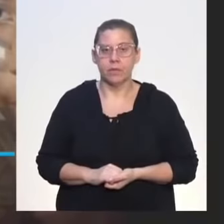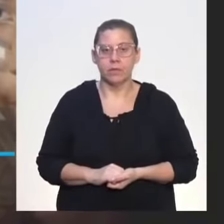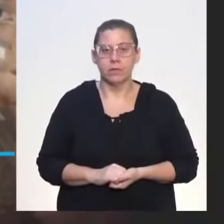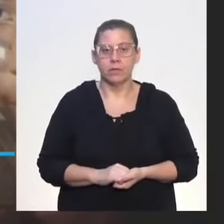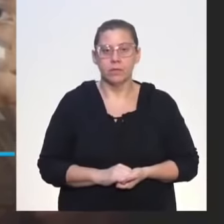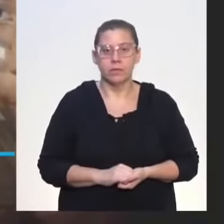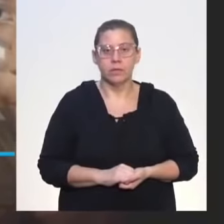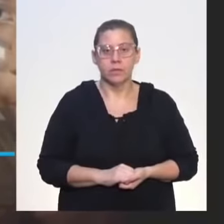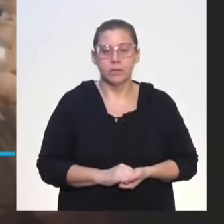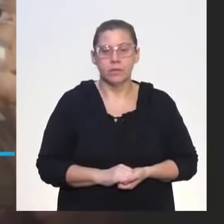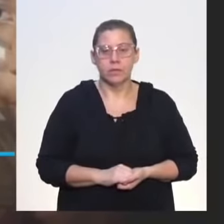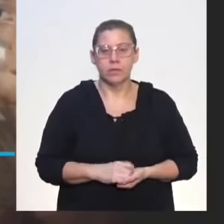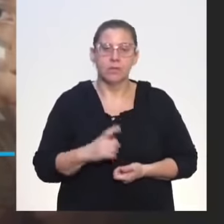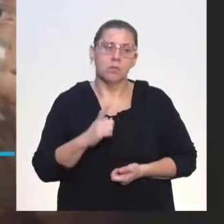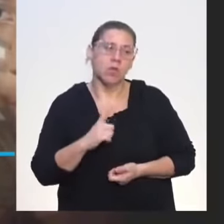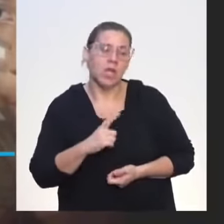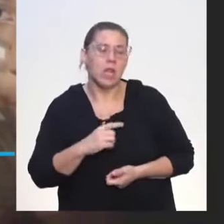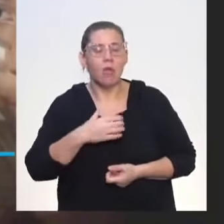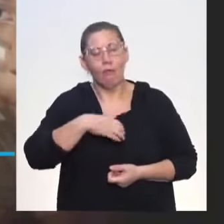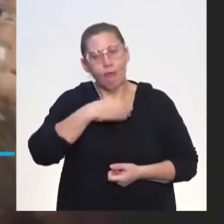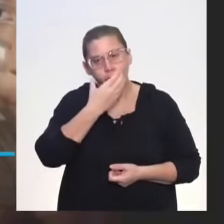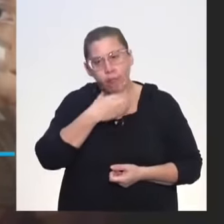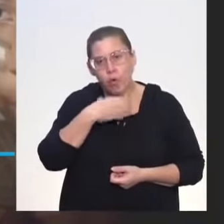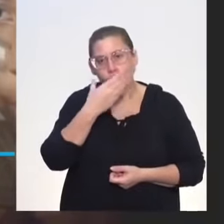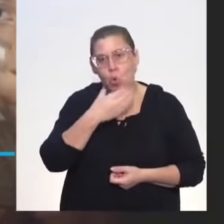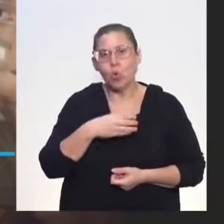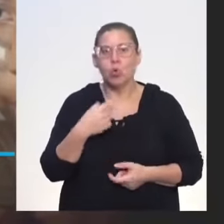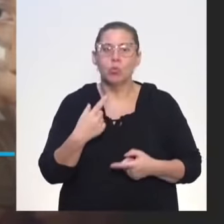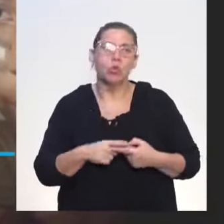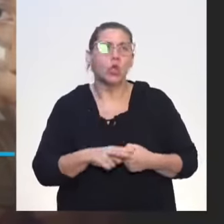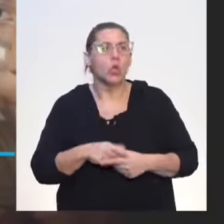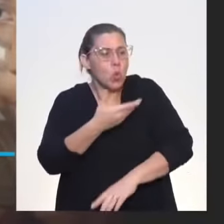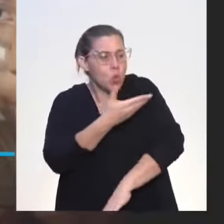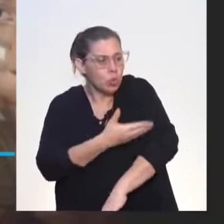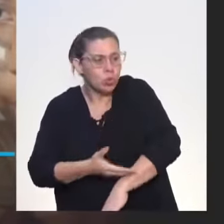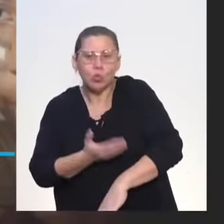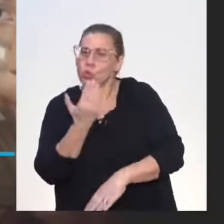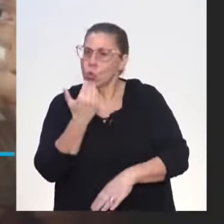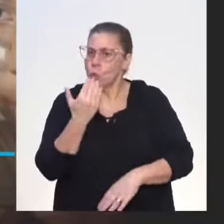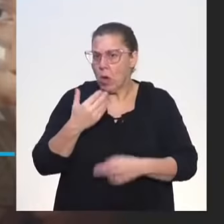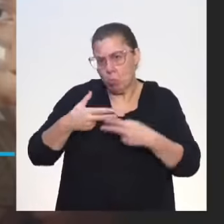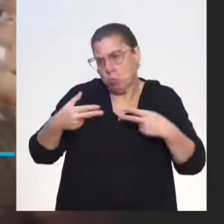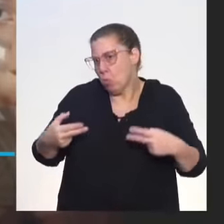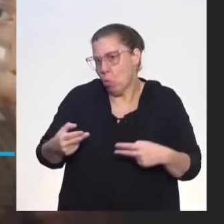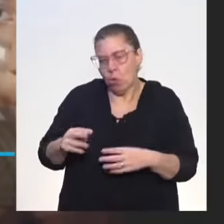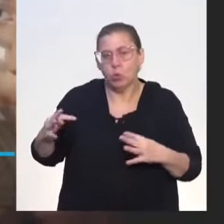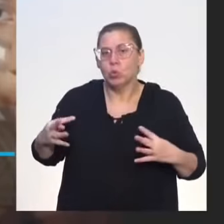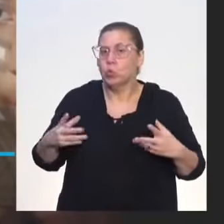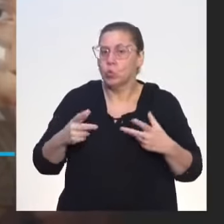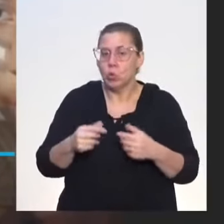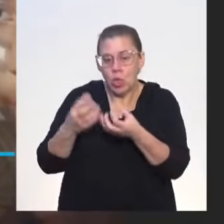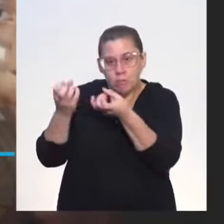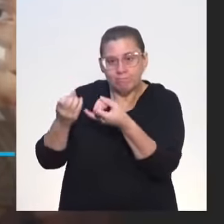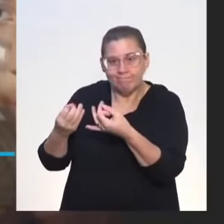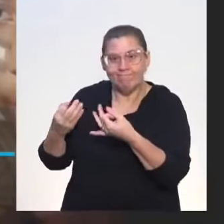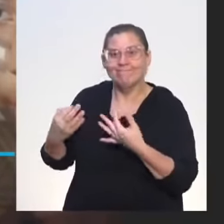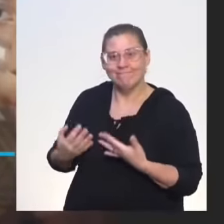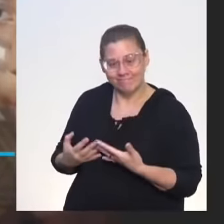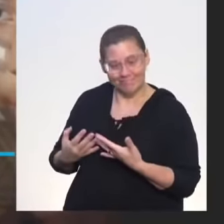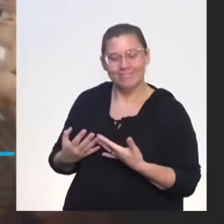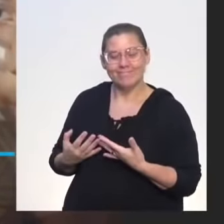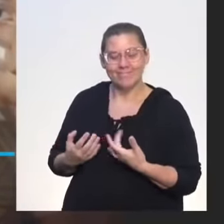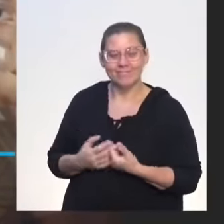Por que tem uma determinada fruta, por que que a gente tem um determinado hábito alimentar, né? Tudo isso é explicado ou